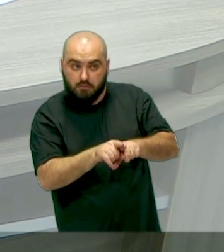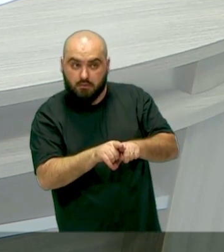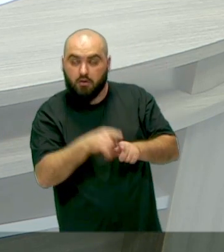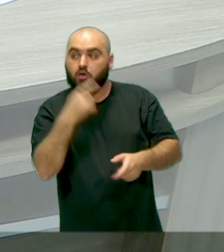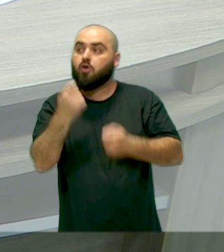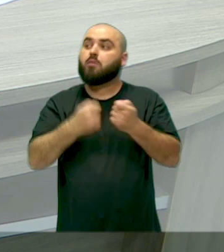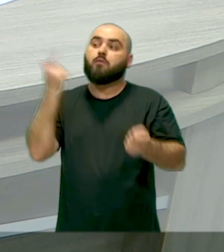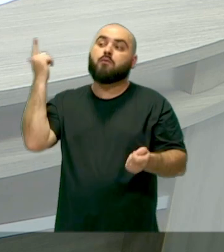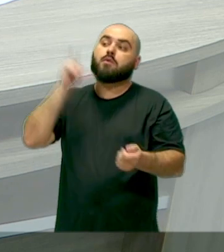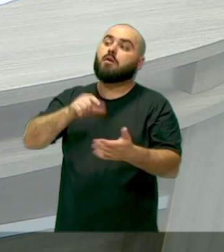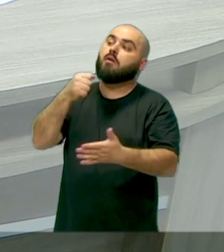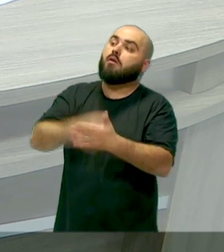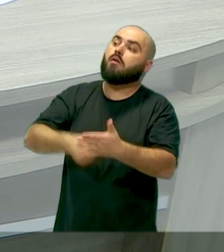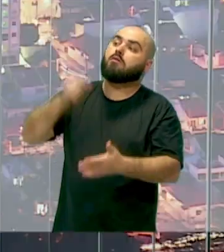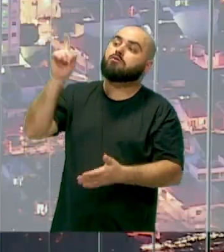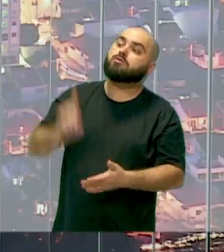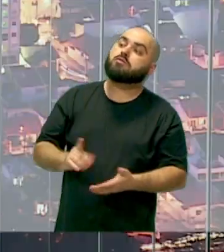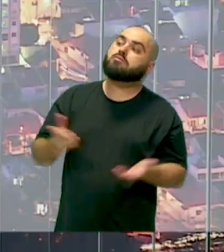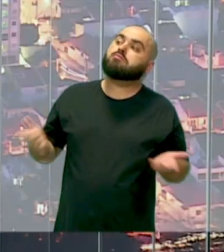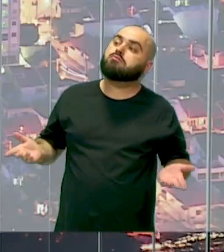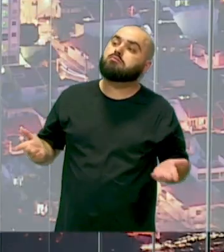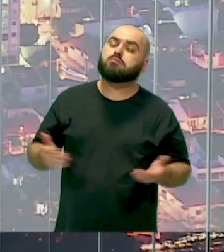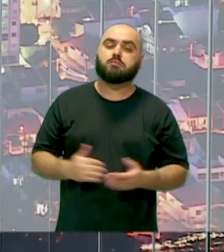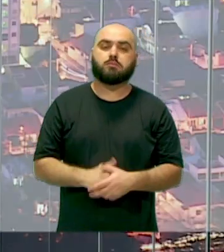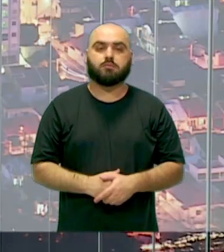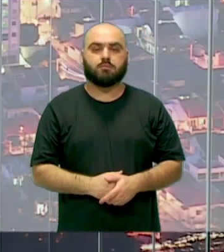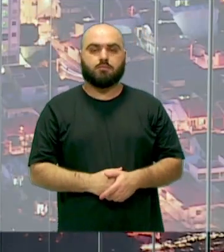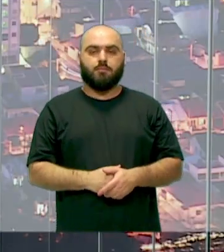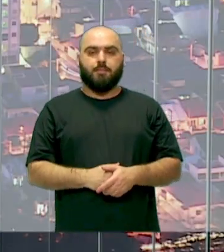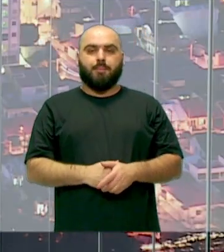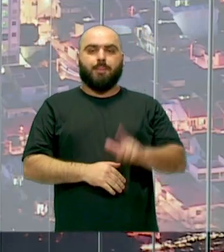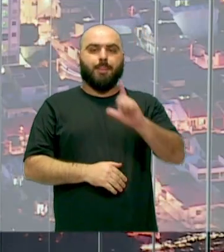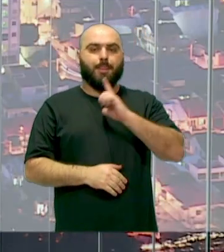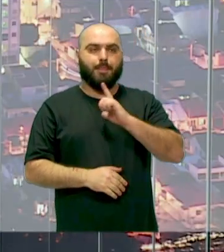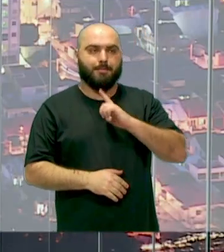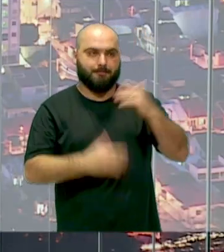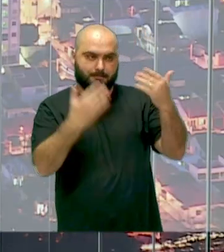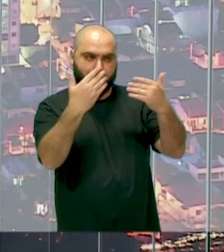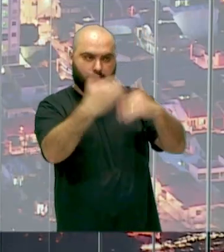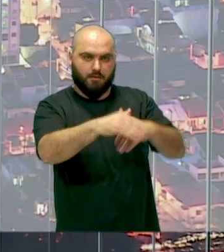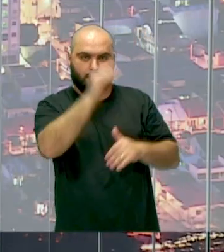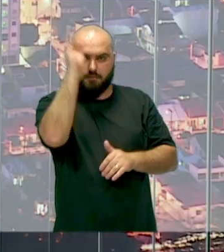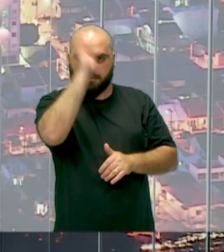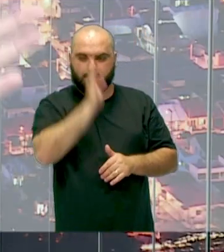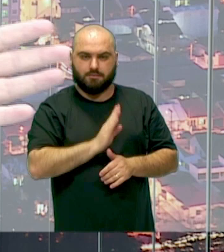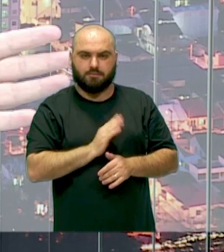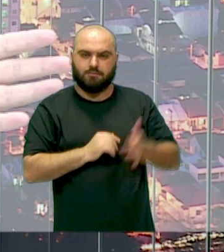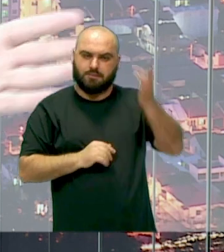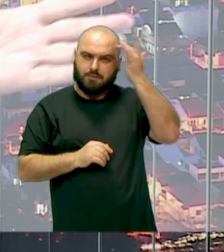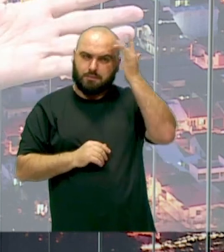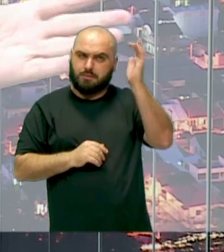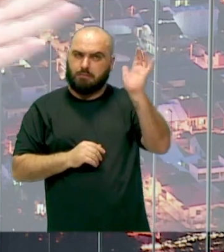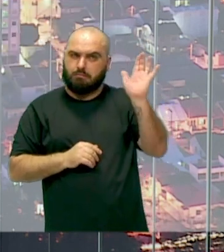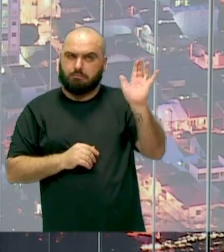defender meus direitos? Por exemplo, existe nos concursos nacionais, ou agora já não sei mais como é que está, porque teve